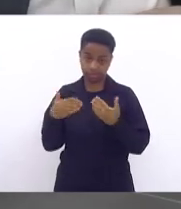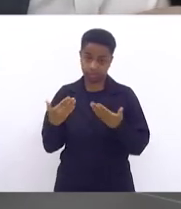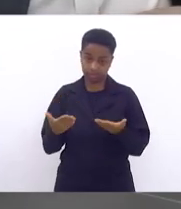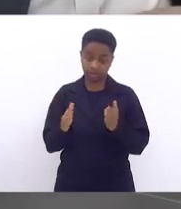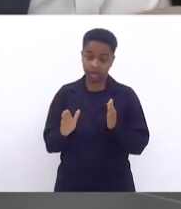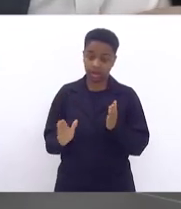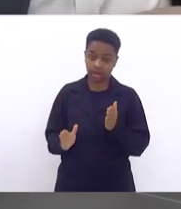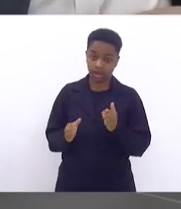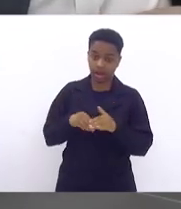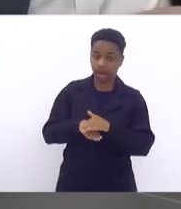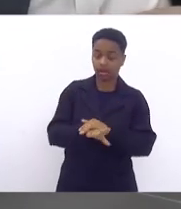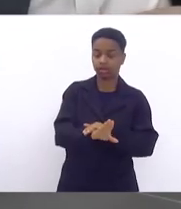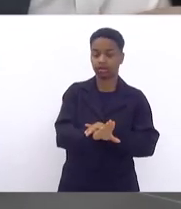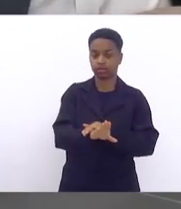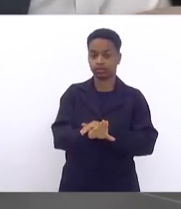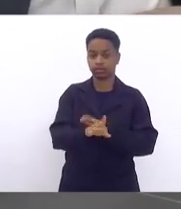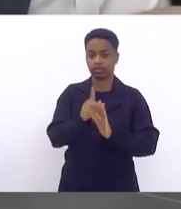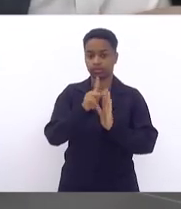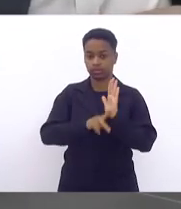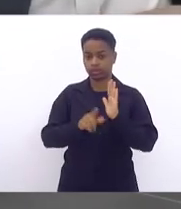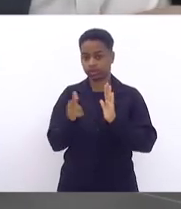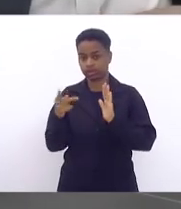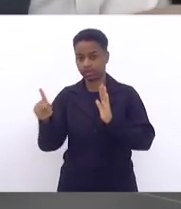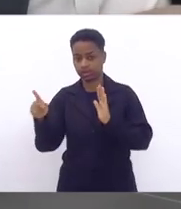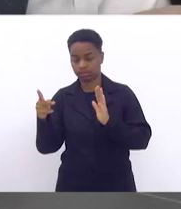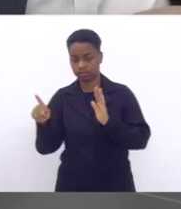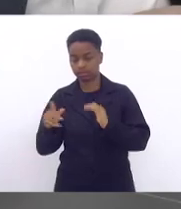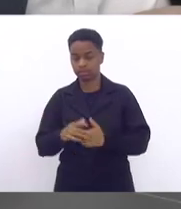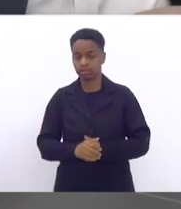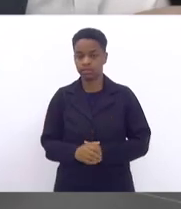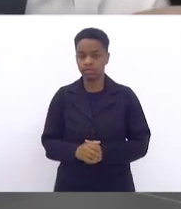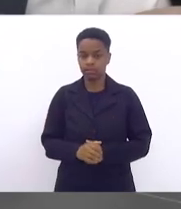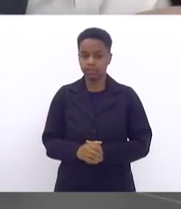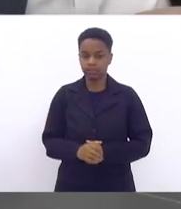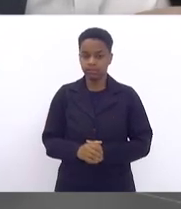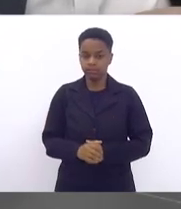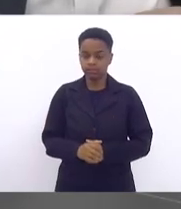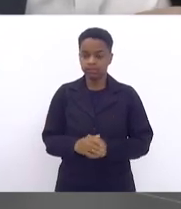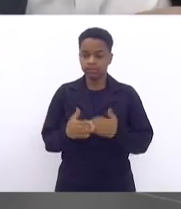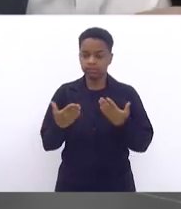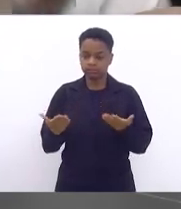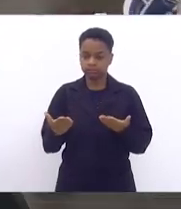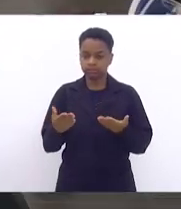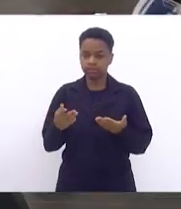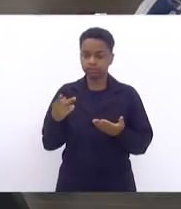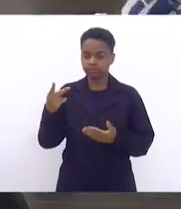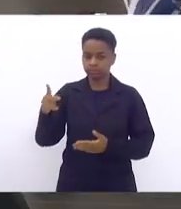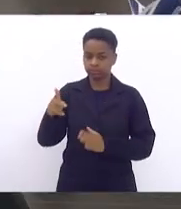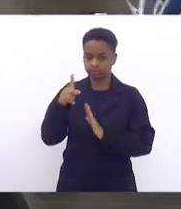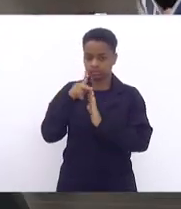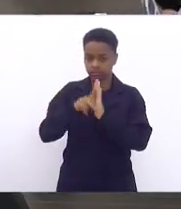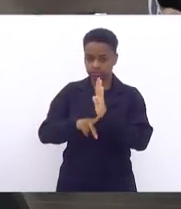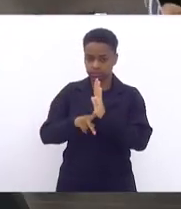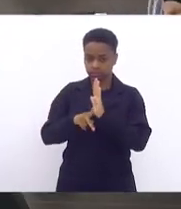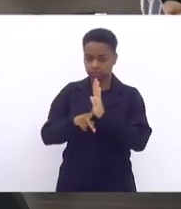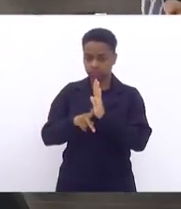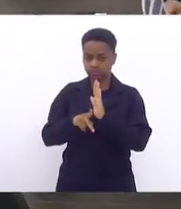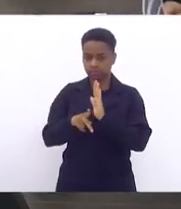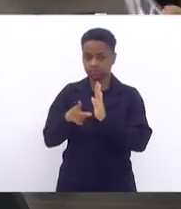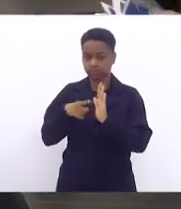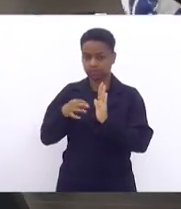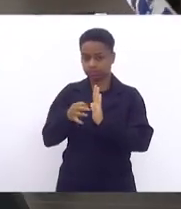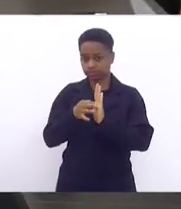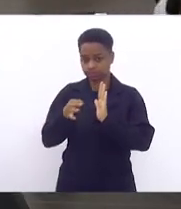foi arquivo o projeto ao qual o projeto dele originalmente foi anexado. Então, assim, o projeto do deputado Ratinho recebeu o